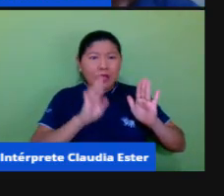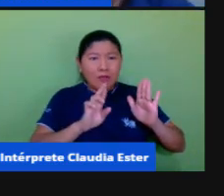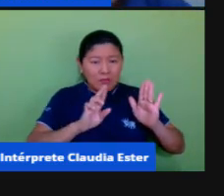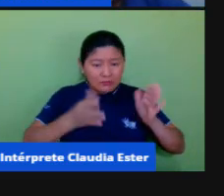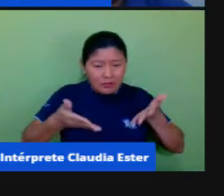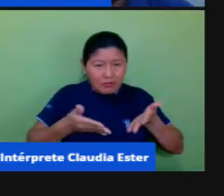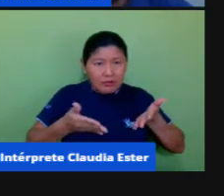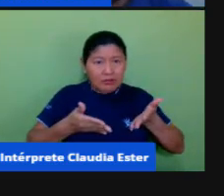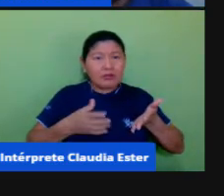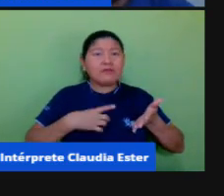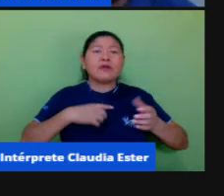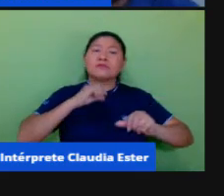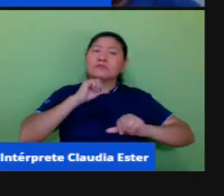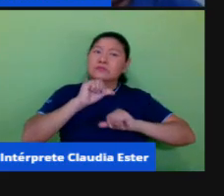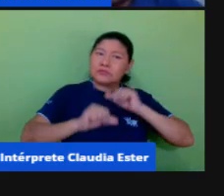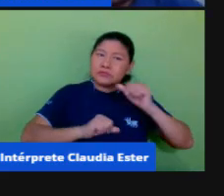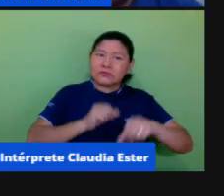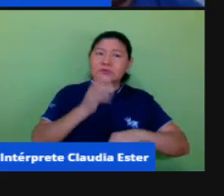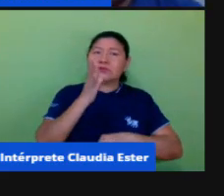Podemos continuar.